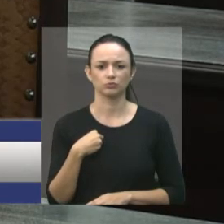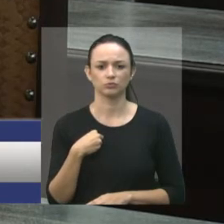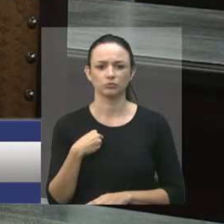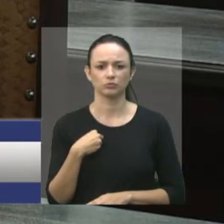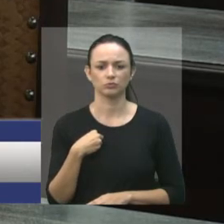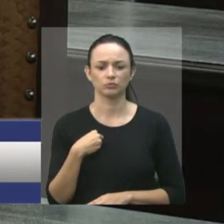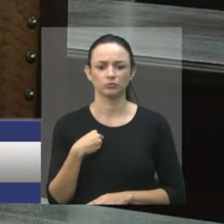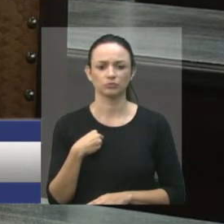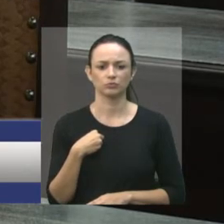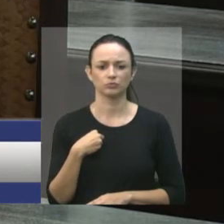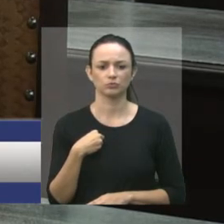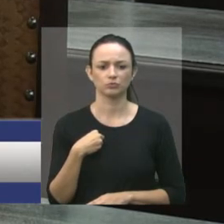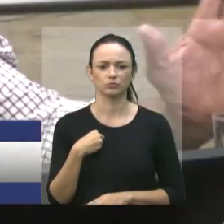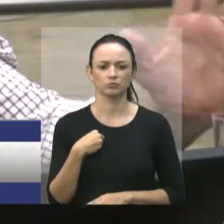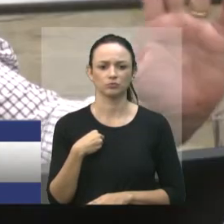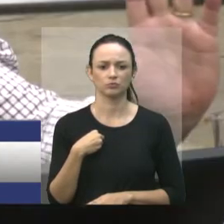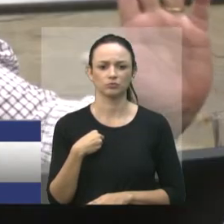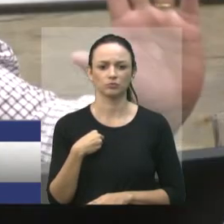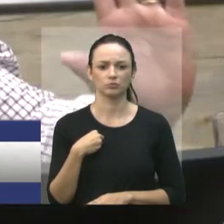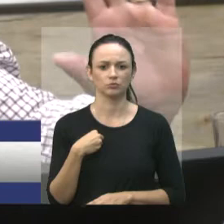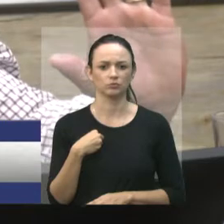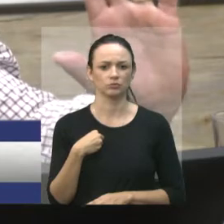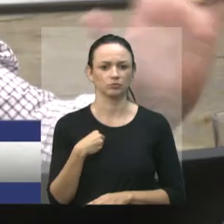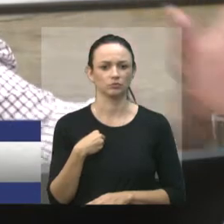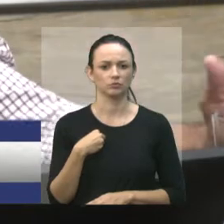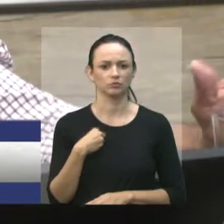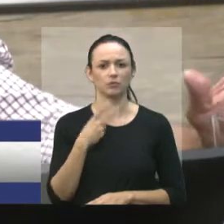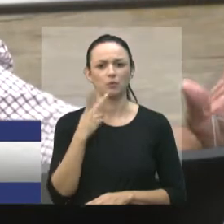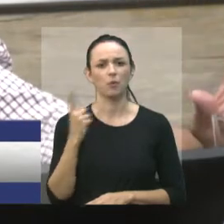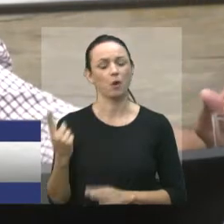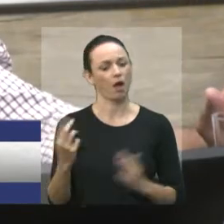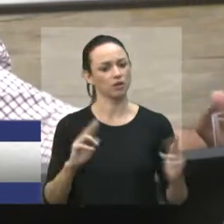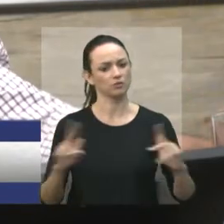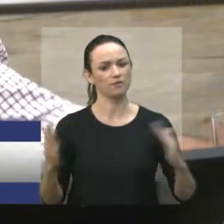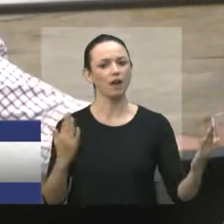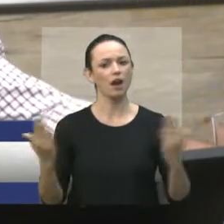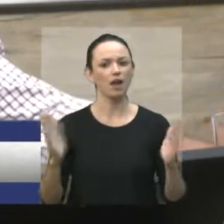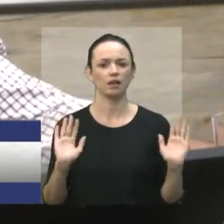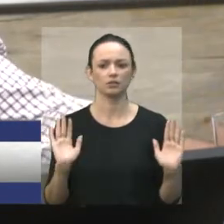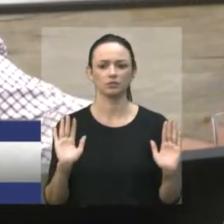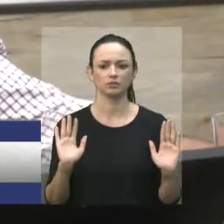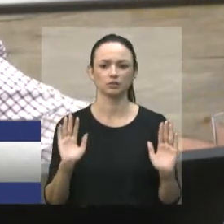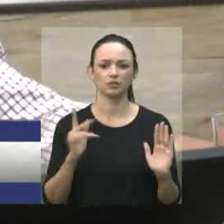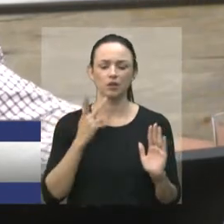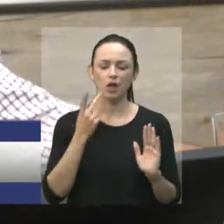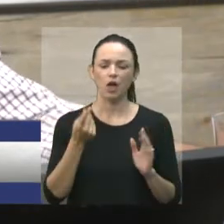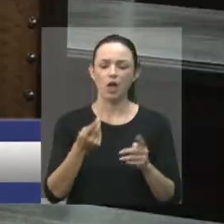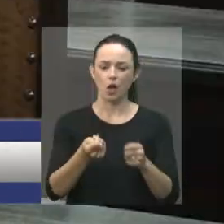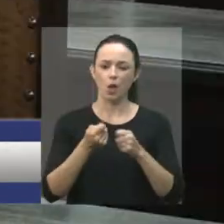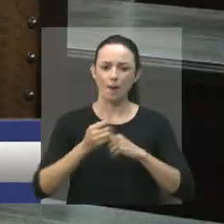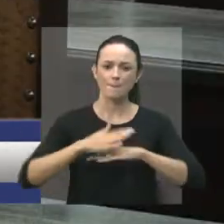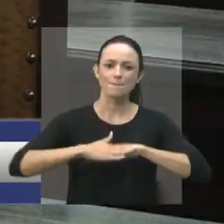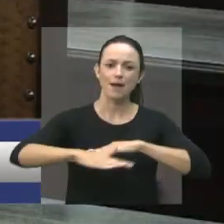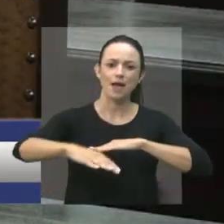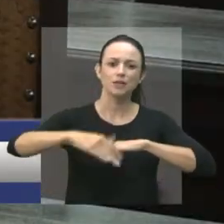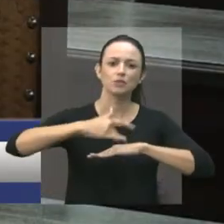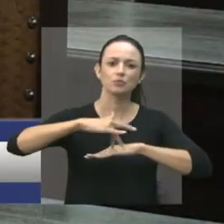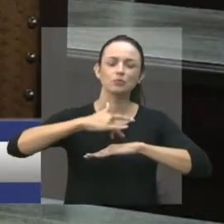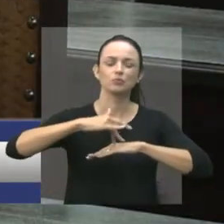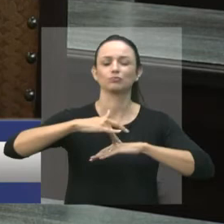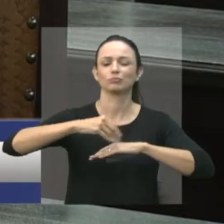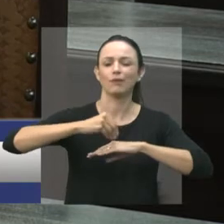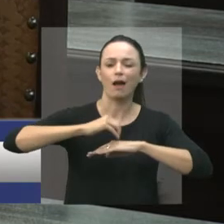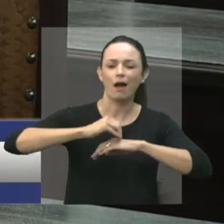Maria. Falando de outra, a gente uma coisa, outra coisa é outra coisa. Economizamos em massa asfáltica. Fala para a pessoa que mora no Nova Jaú